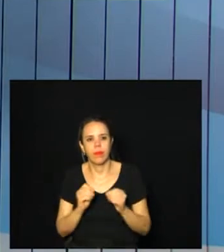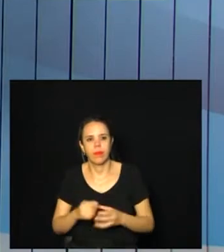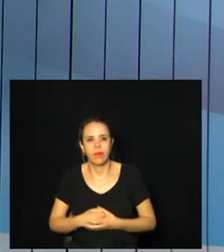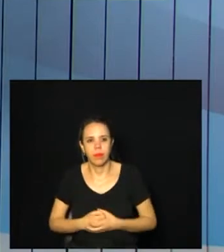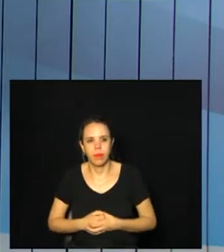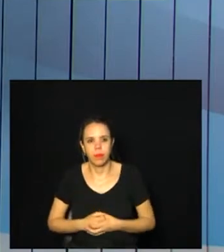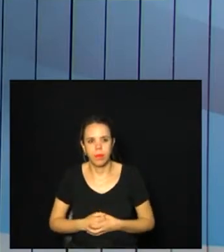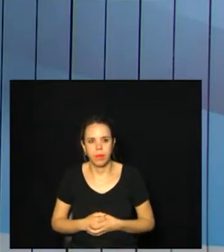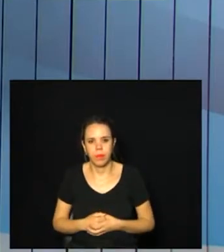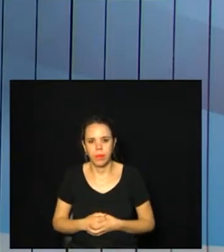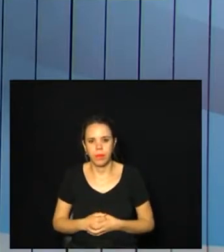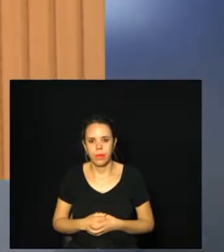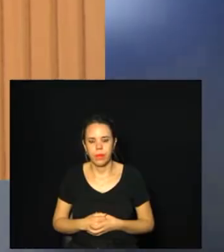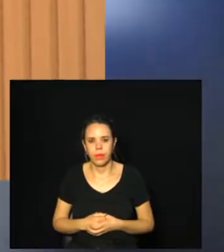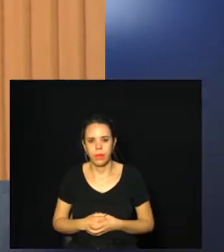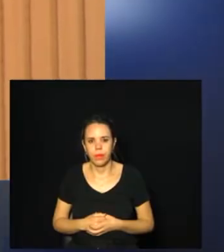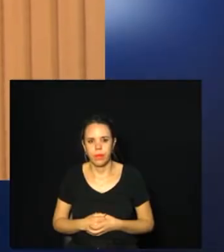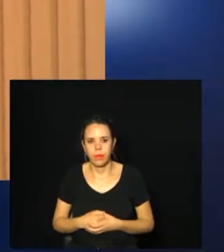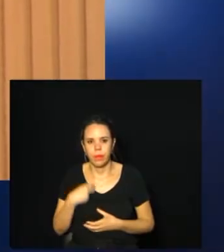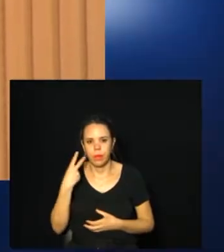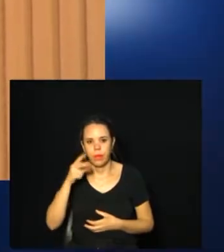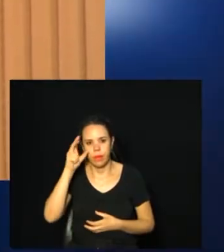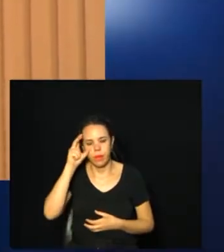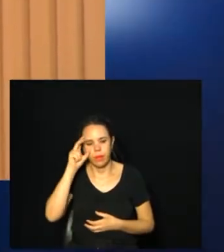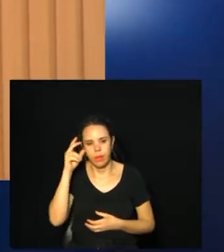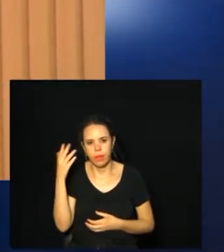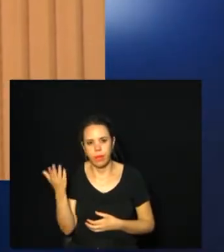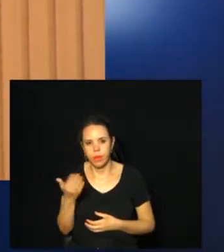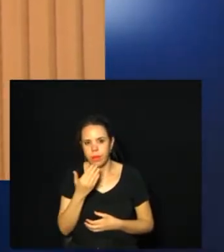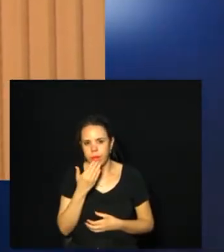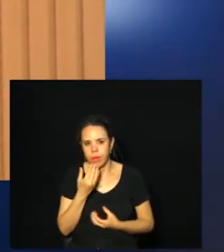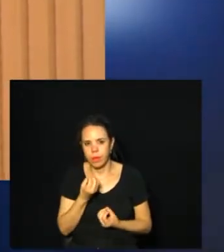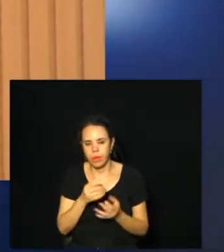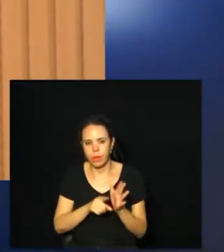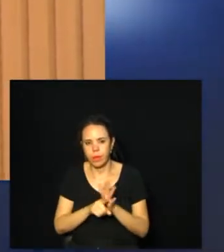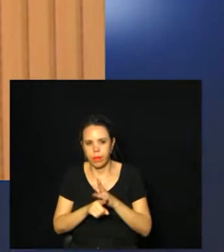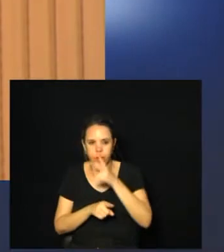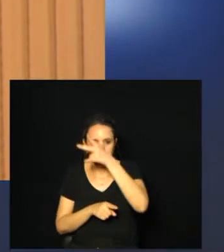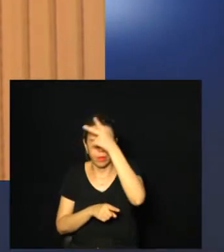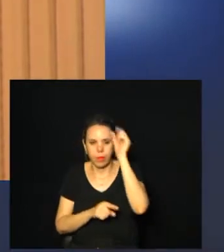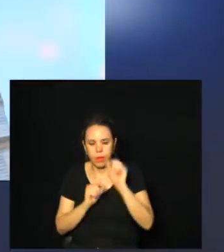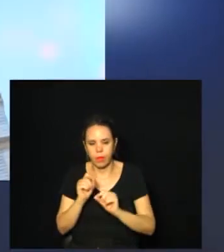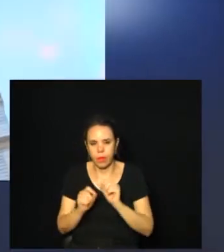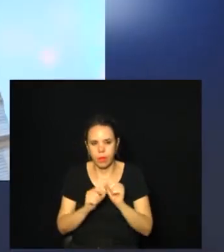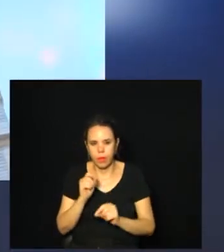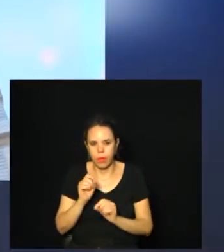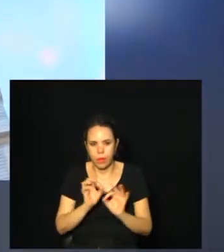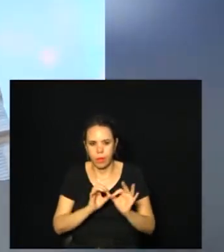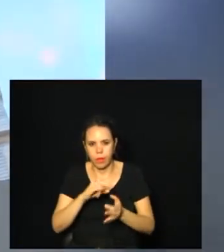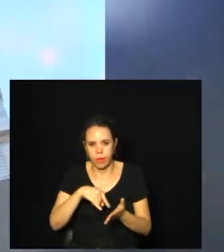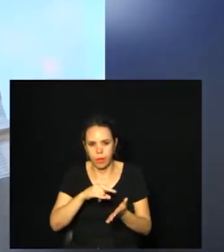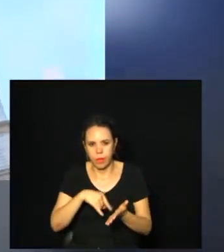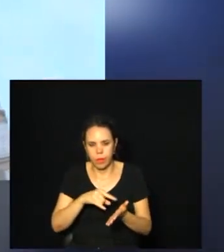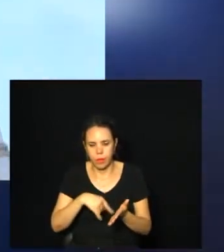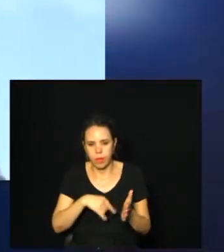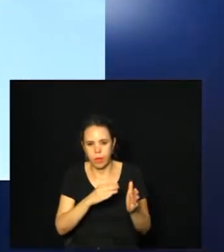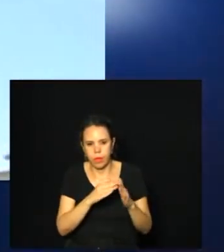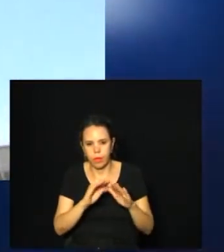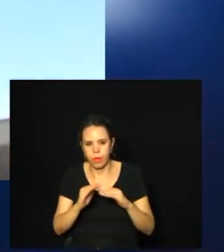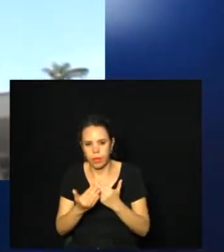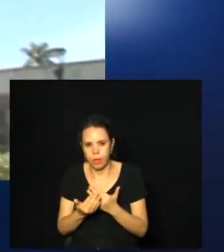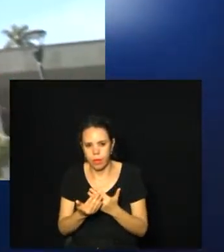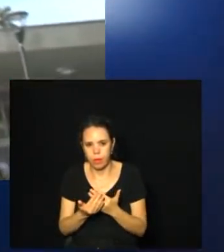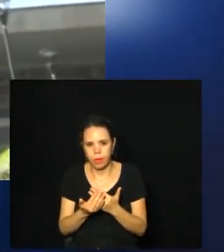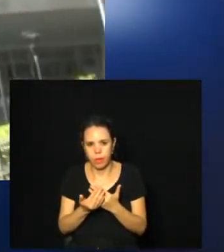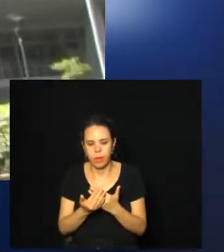destaques de hoje. O vereador Carlinhos Camelô pede informações à Prefeitura sobre regularização fundiária dos